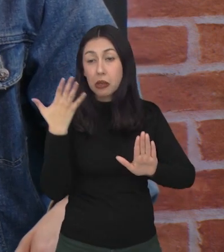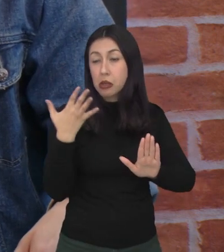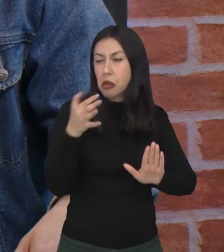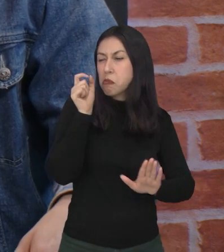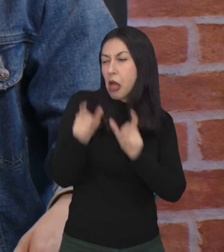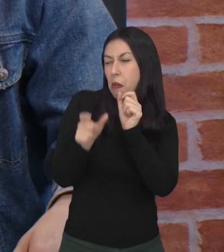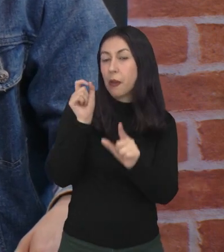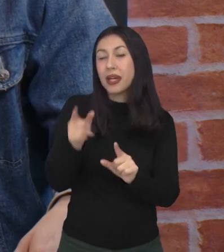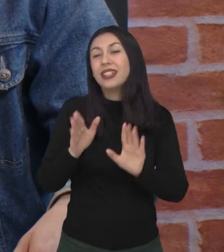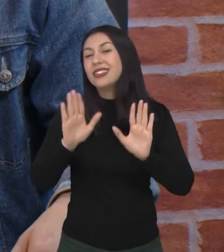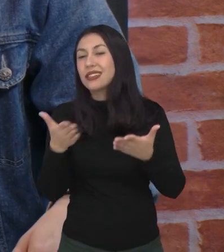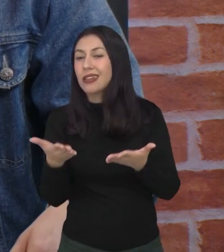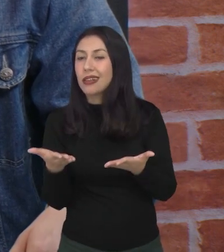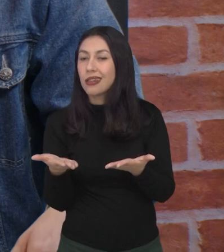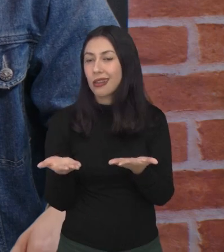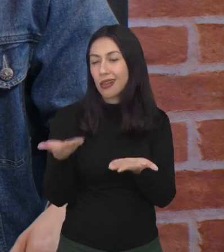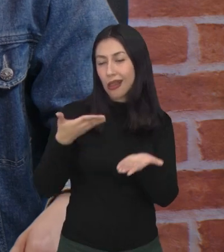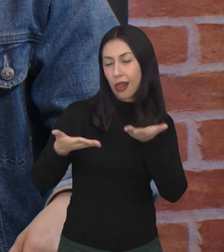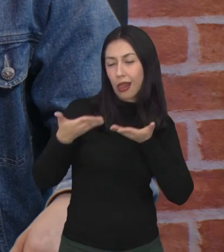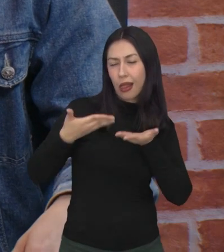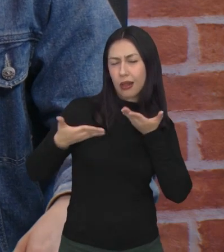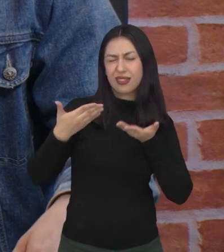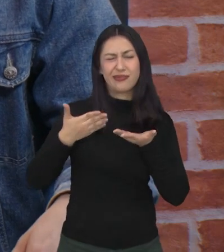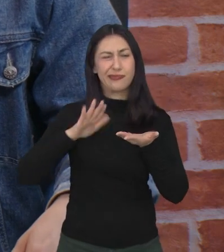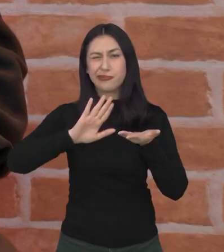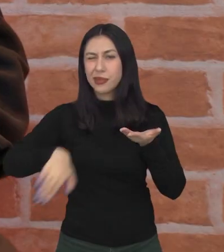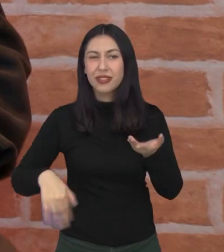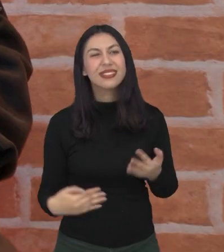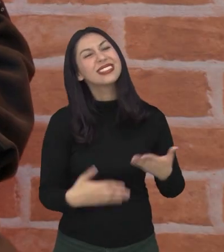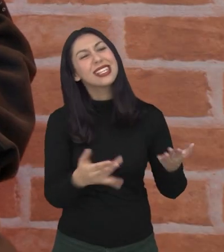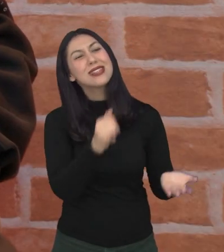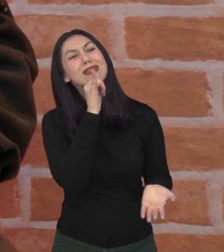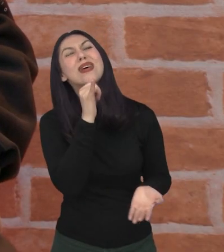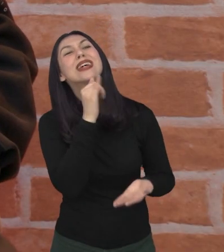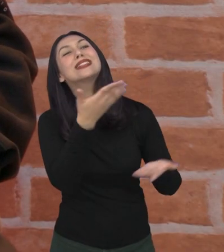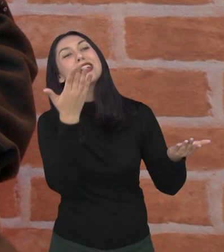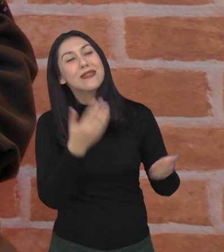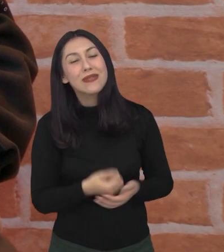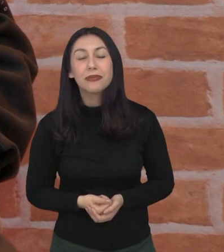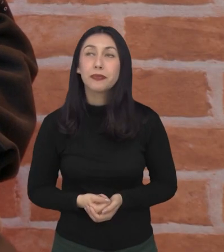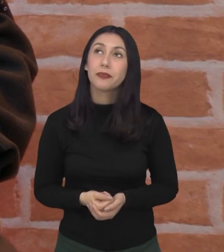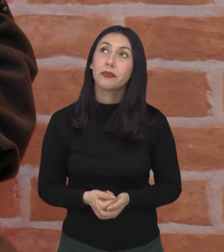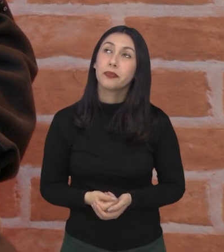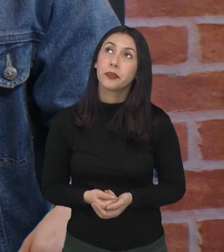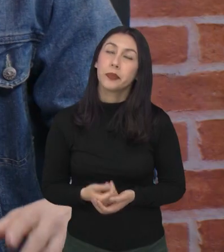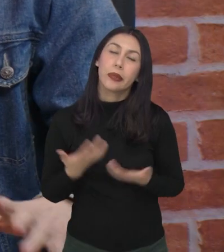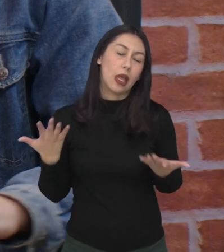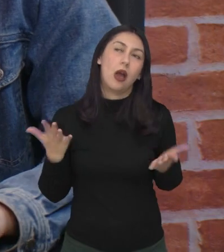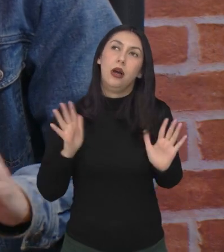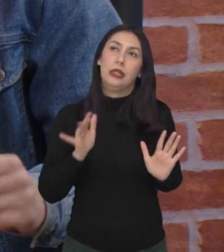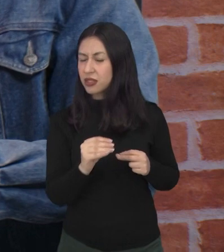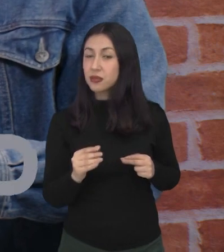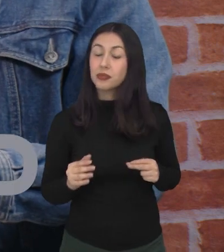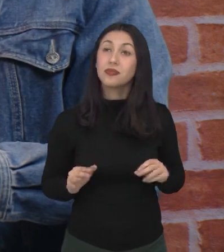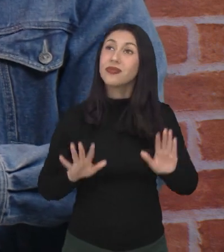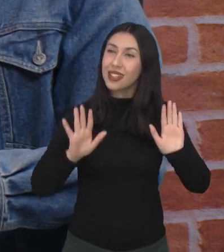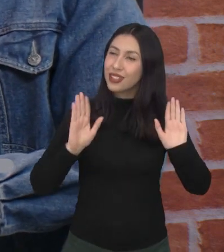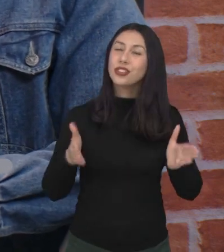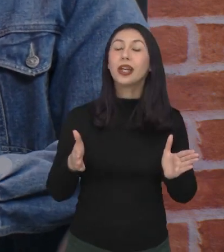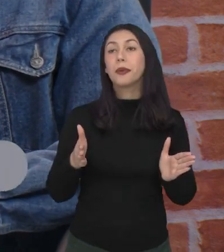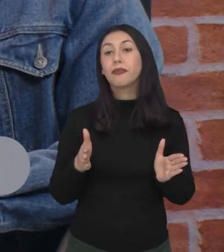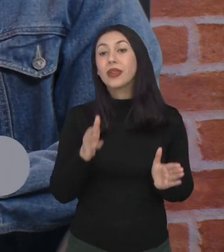Eu acho que assim, é tudo relacionamento. A gente lida com pessoas o tempo todo, então a gente cria relacionamentos com essas